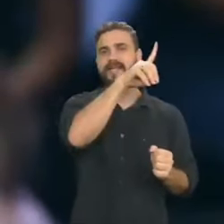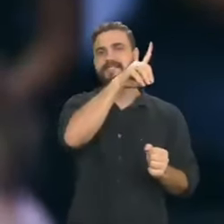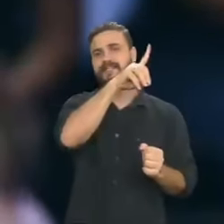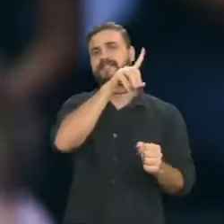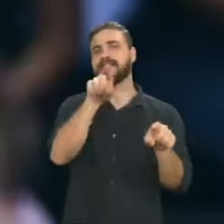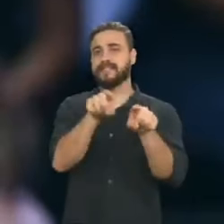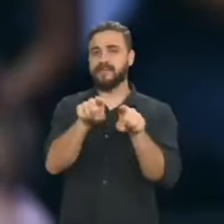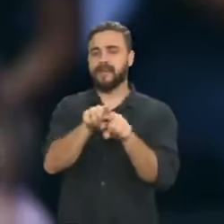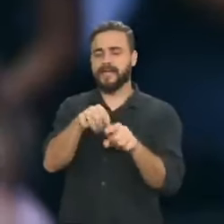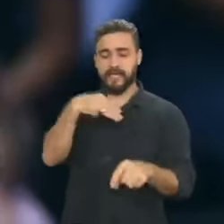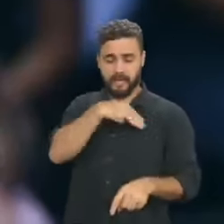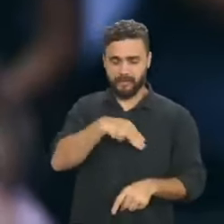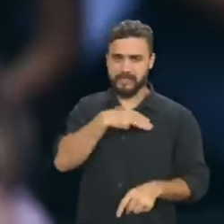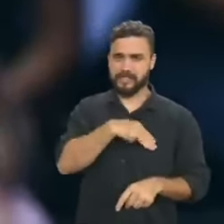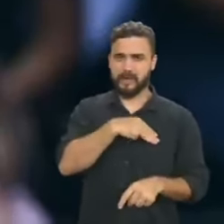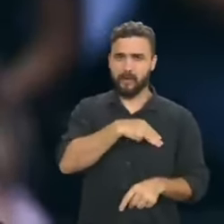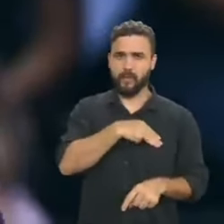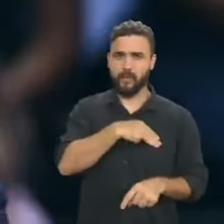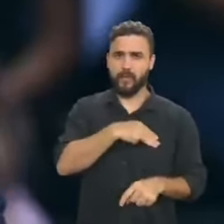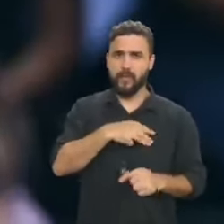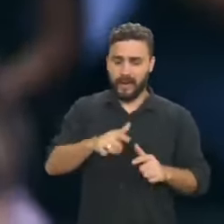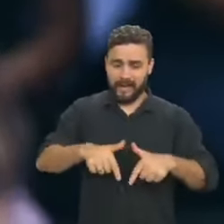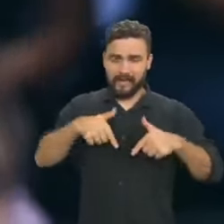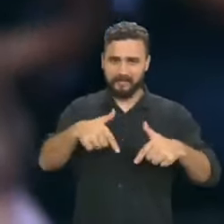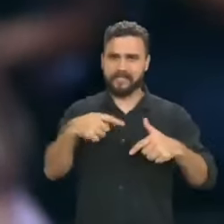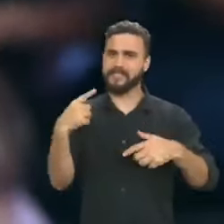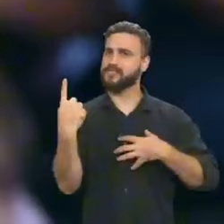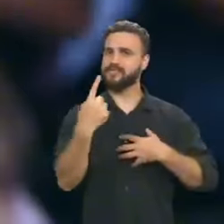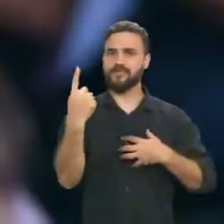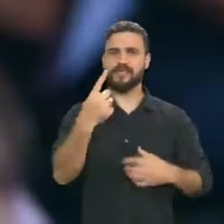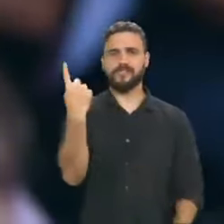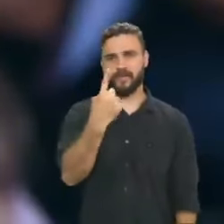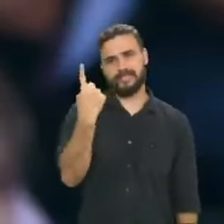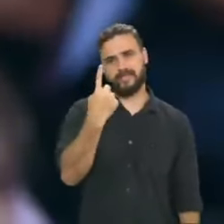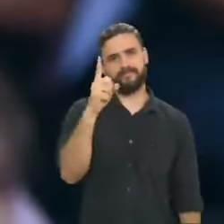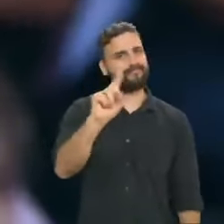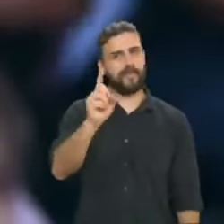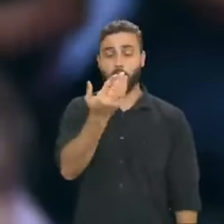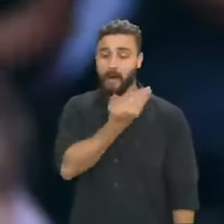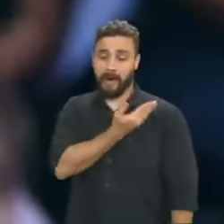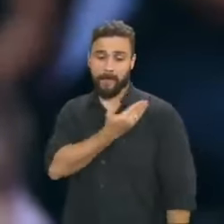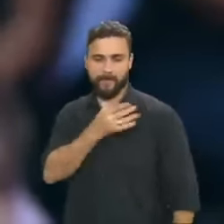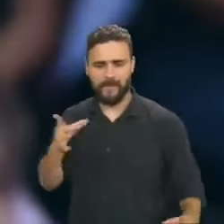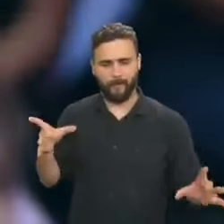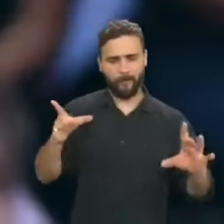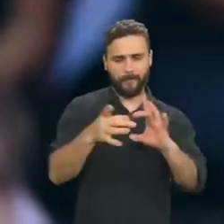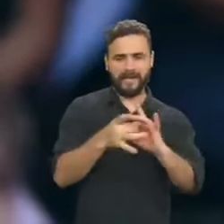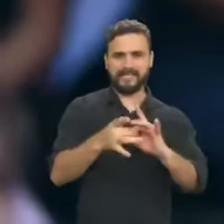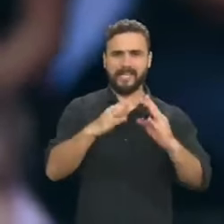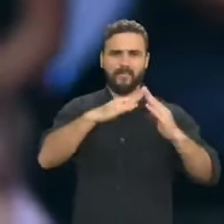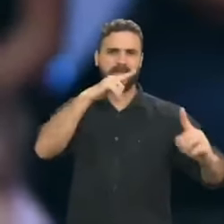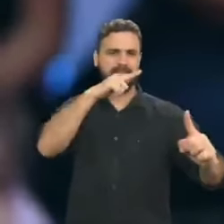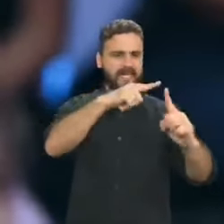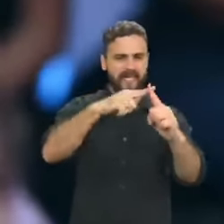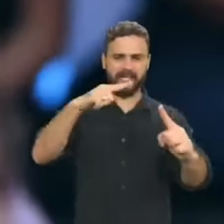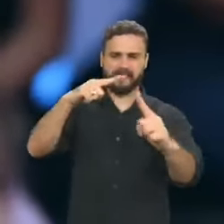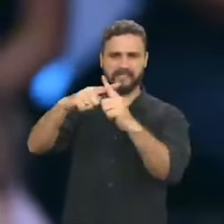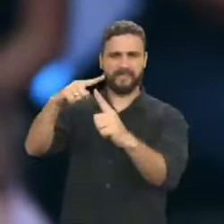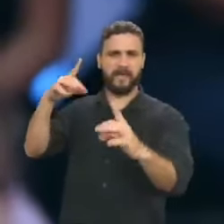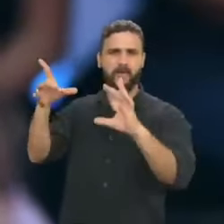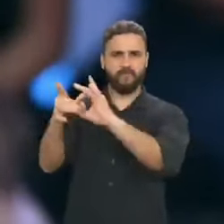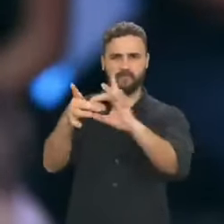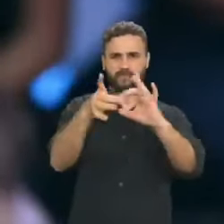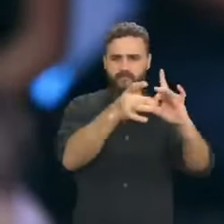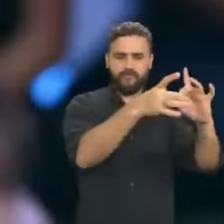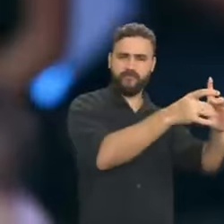E a missão não se faz sozinho, como eles tiveram aqui falando, a gente faz com vários amigos, com vários parceiros. A IPIB também é nossa parceira lá na furação